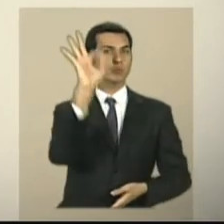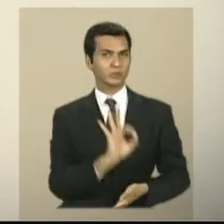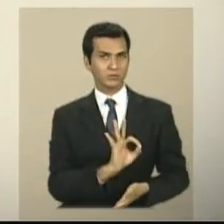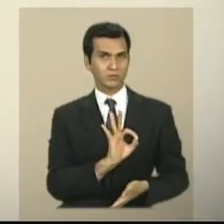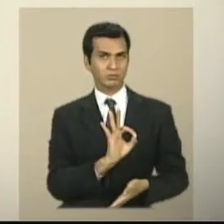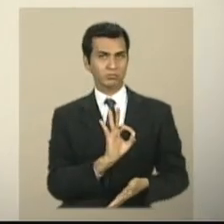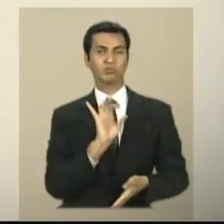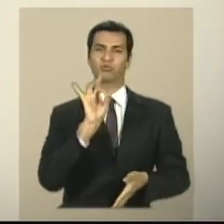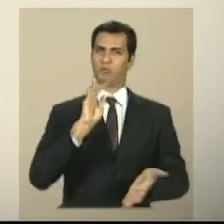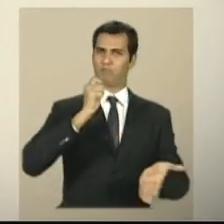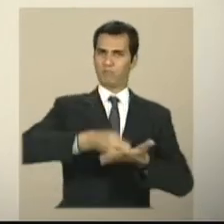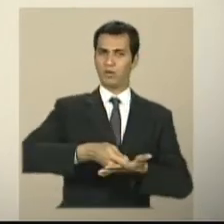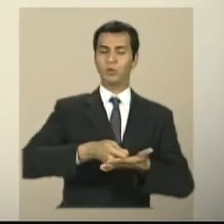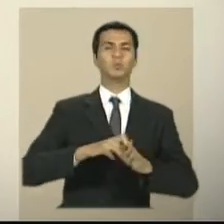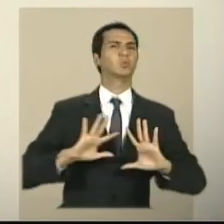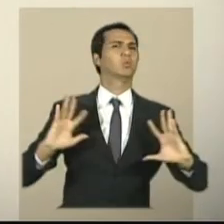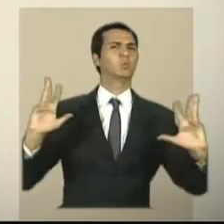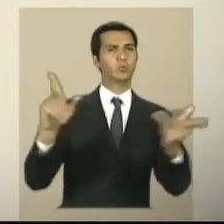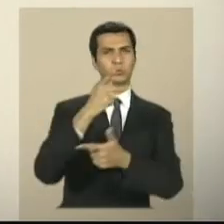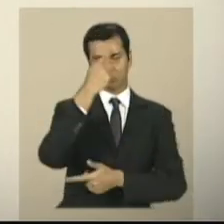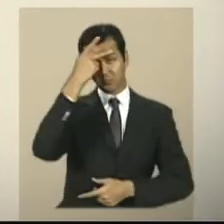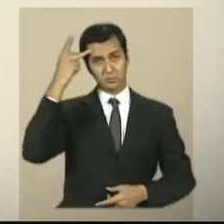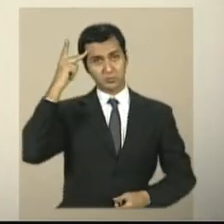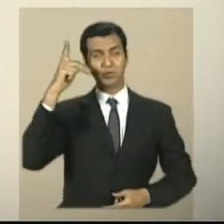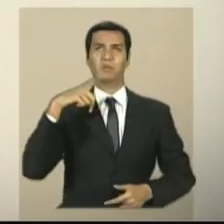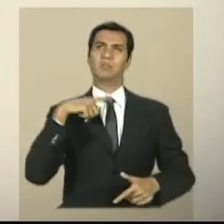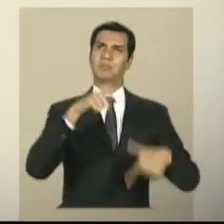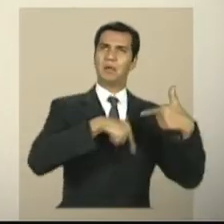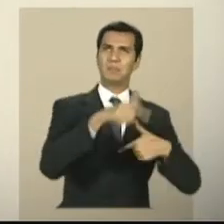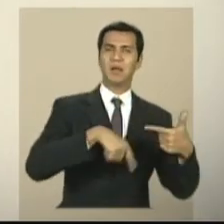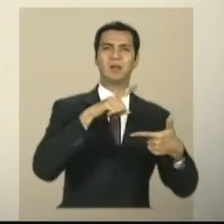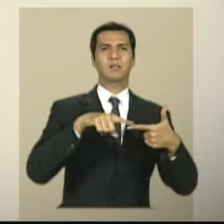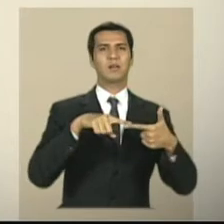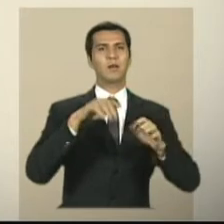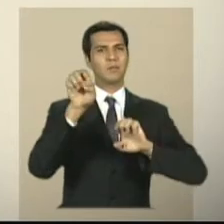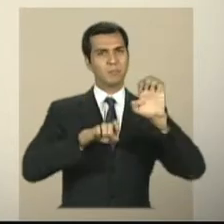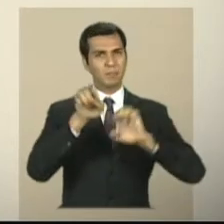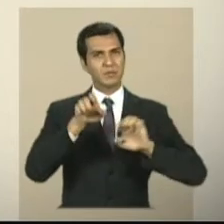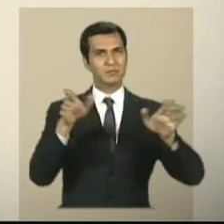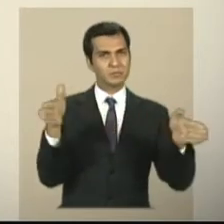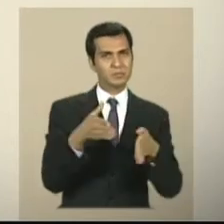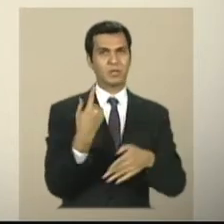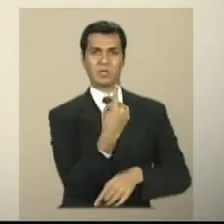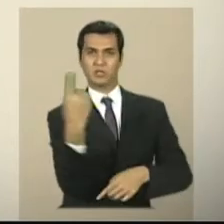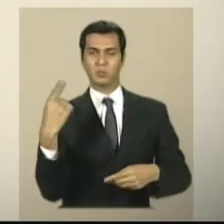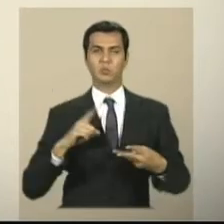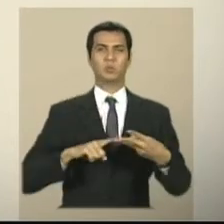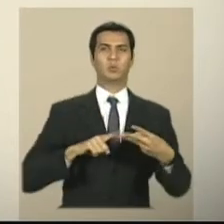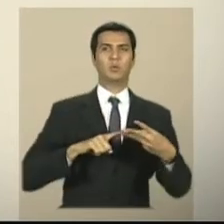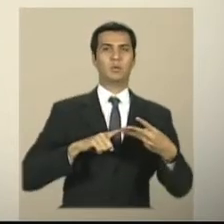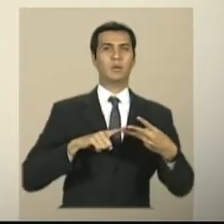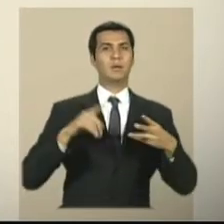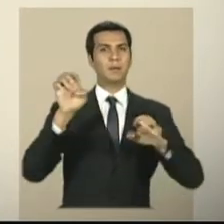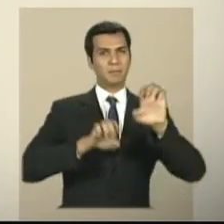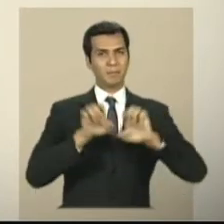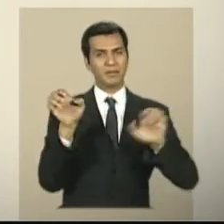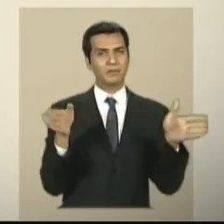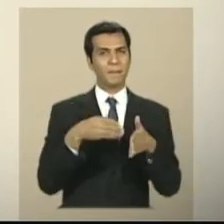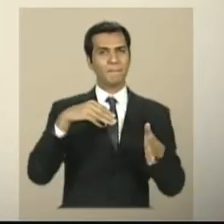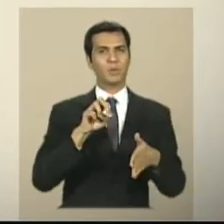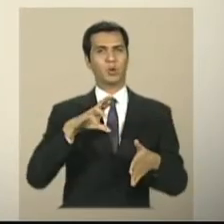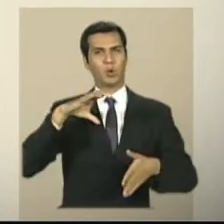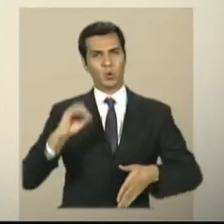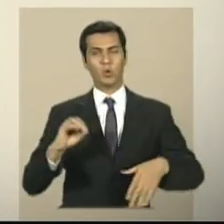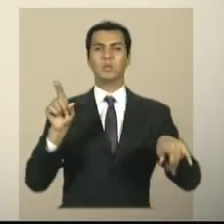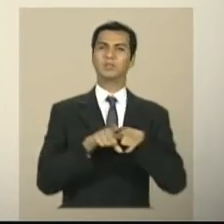valem para todas as pessoas como trabalhadores empreendedores individuais micro-empresários enfim